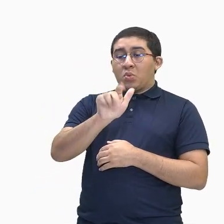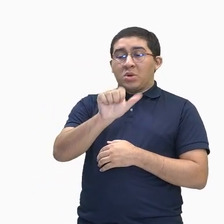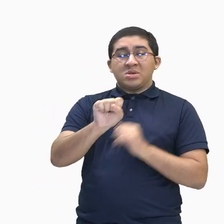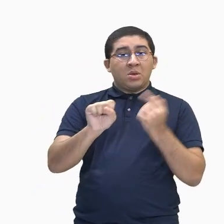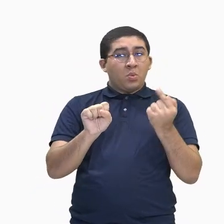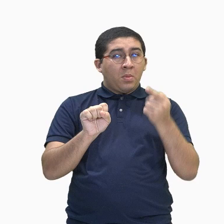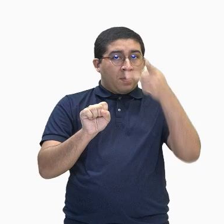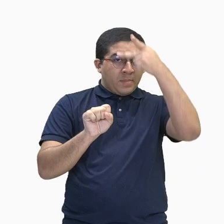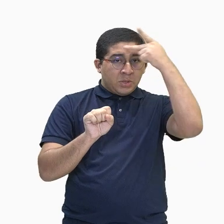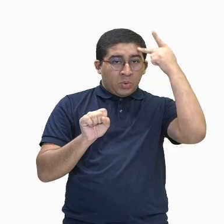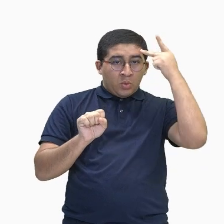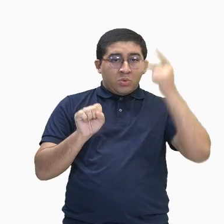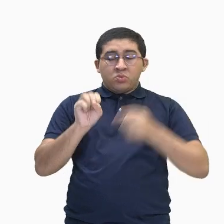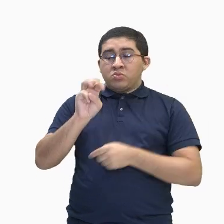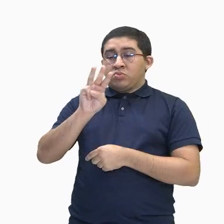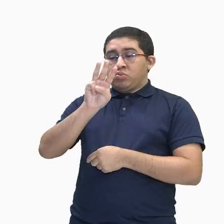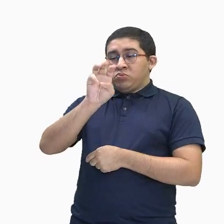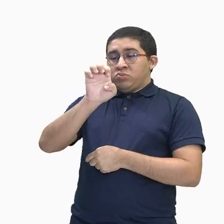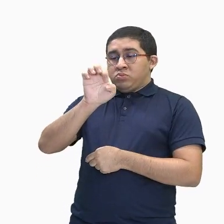were, aqui no caso, they were